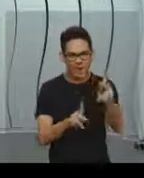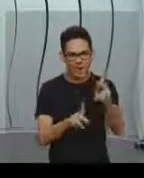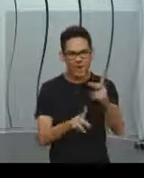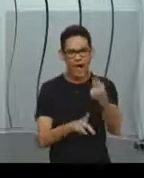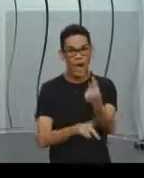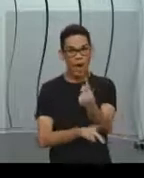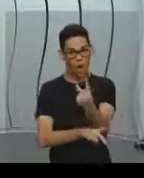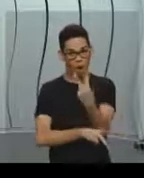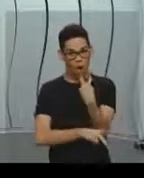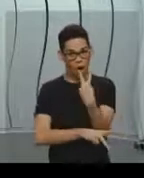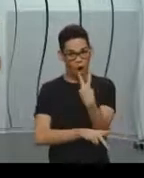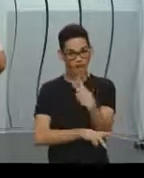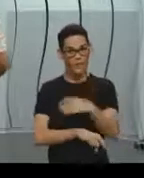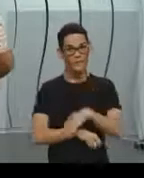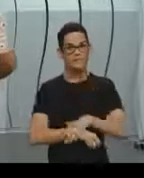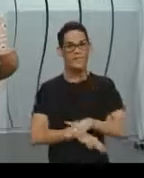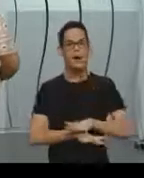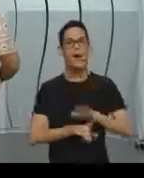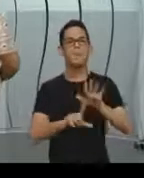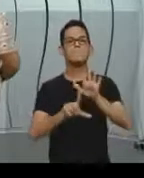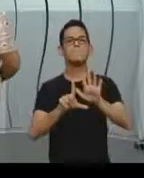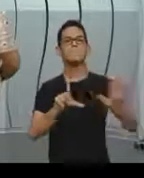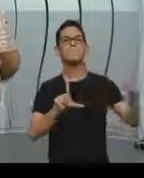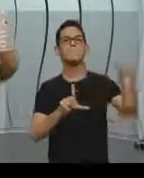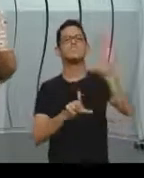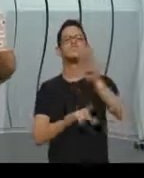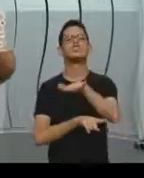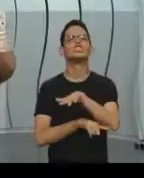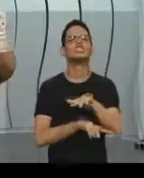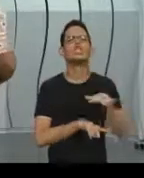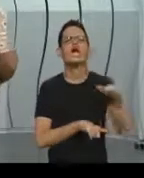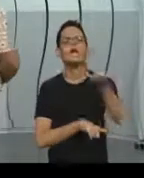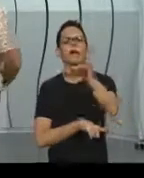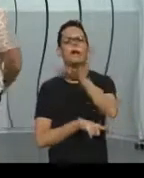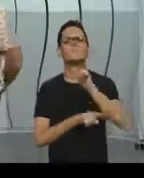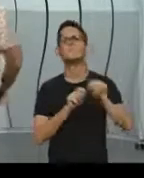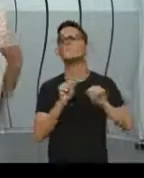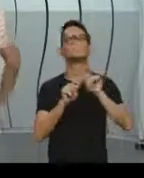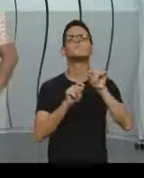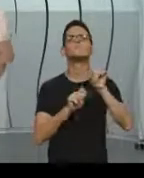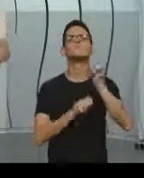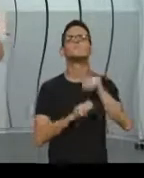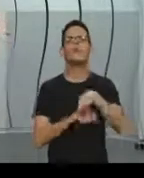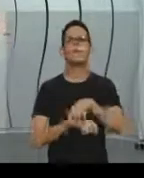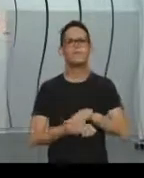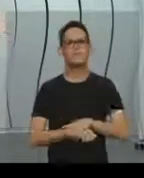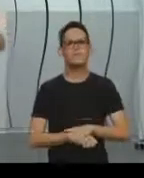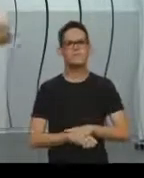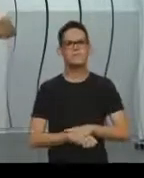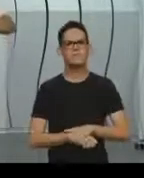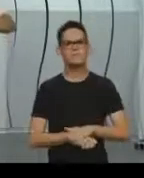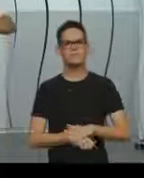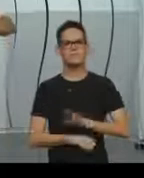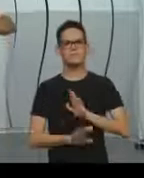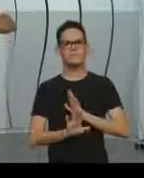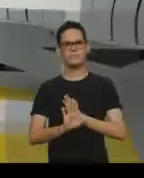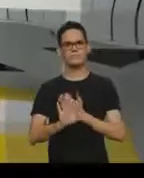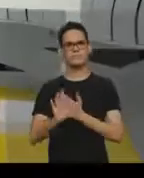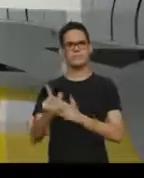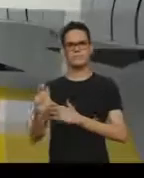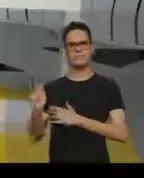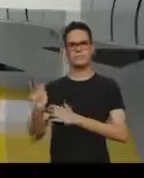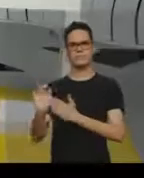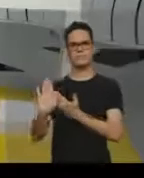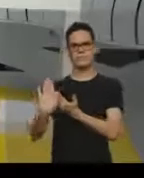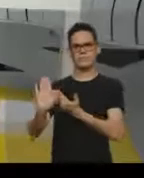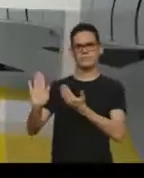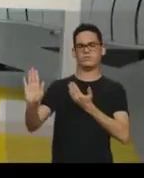vamos começar pelo plano geral. O que é o plano geral? A câmera ela fica longe,